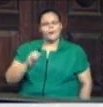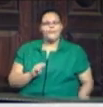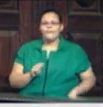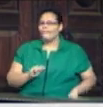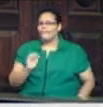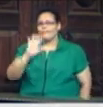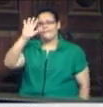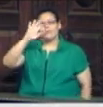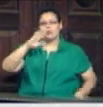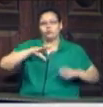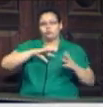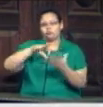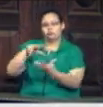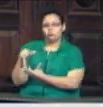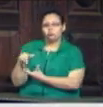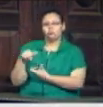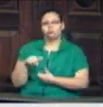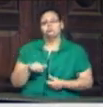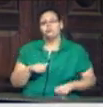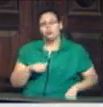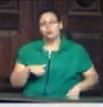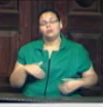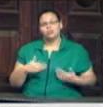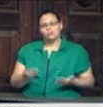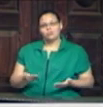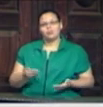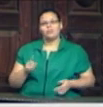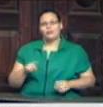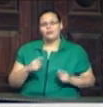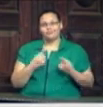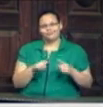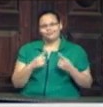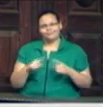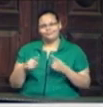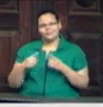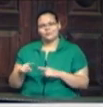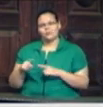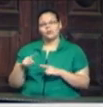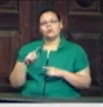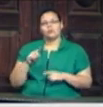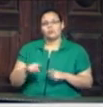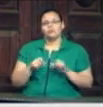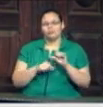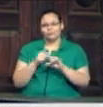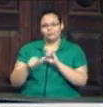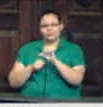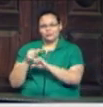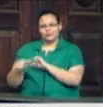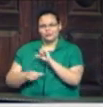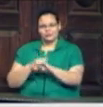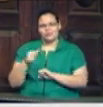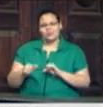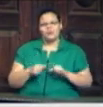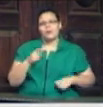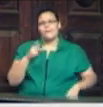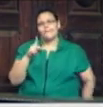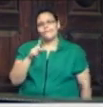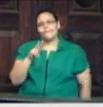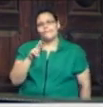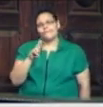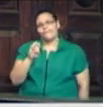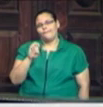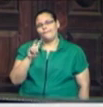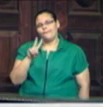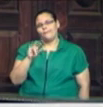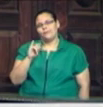mundo. E ainda a ameaça de reforma da Previdência para suprimir direitos